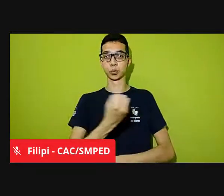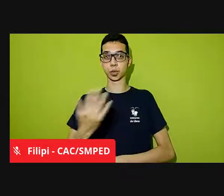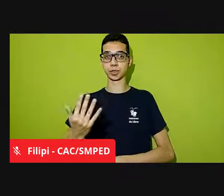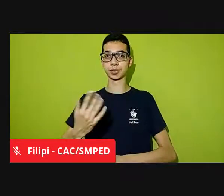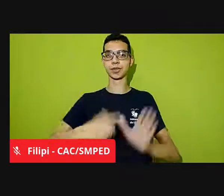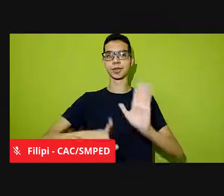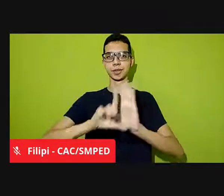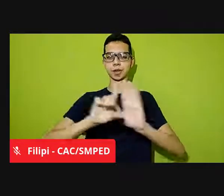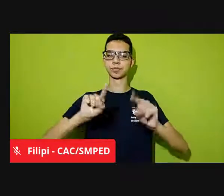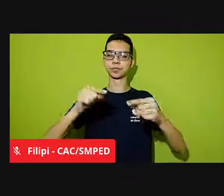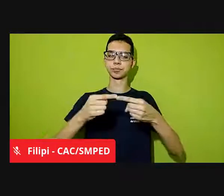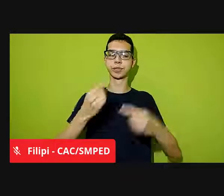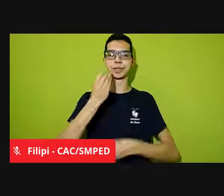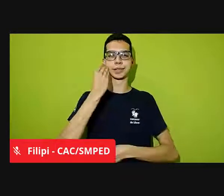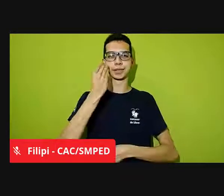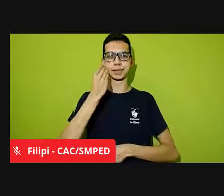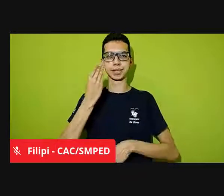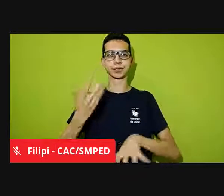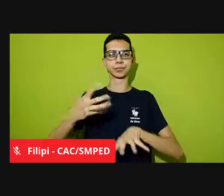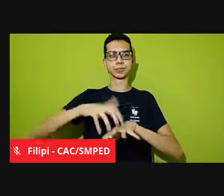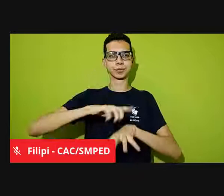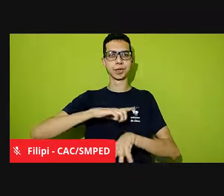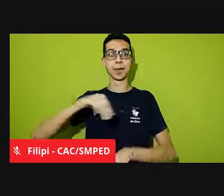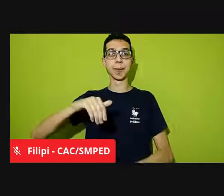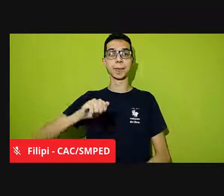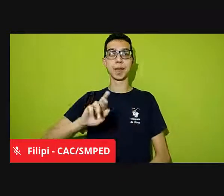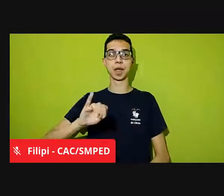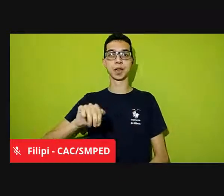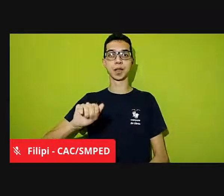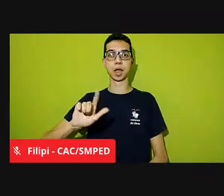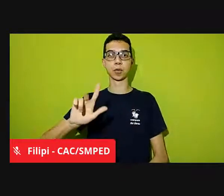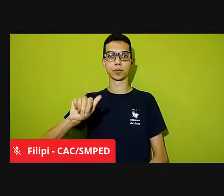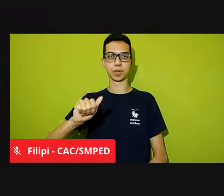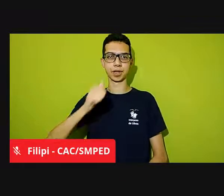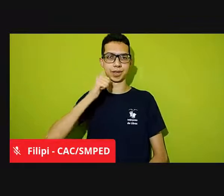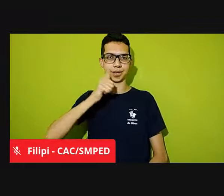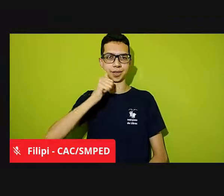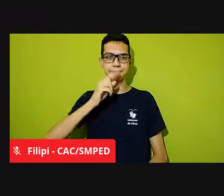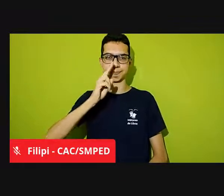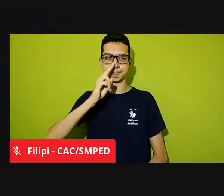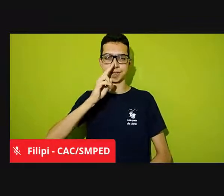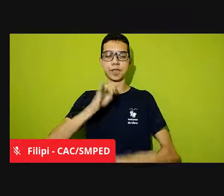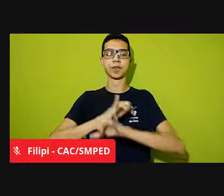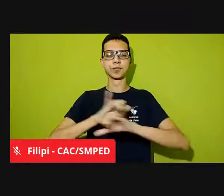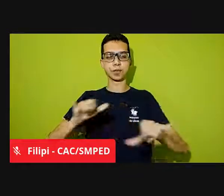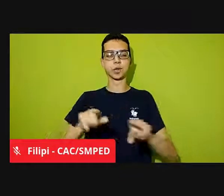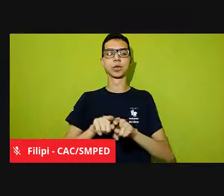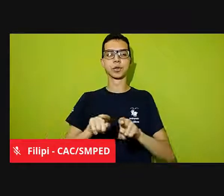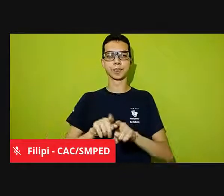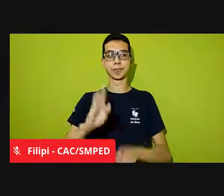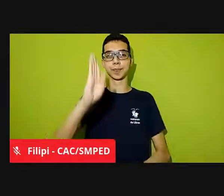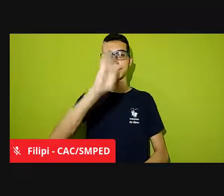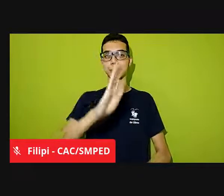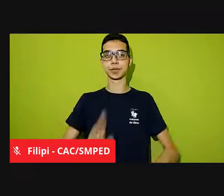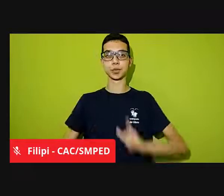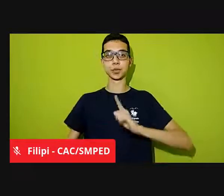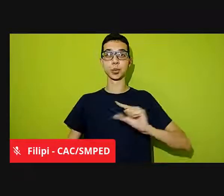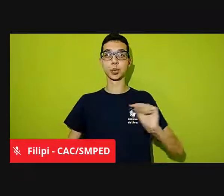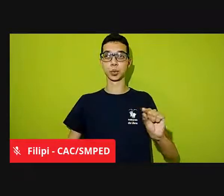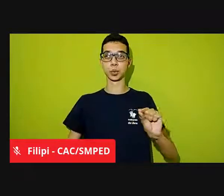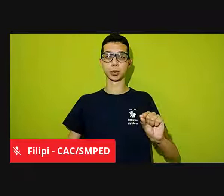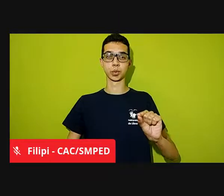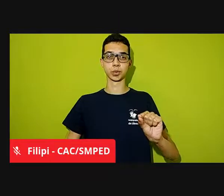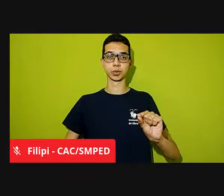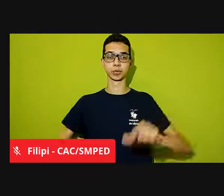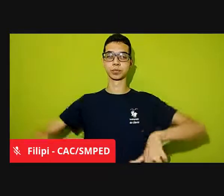na legislação. E como a própria Marinalva disse também, nós temos no Brasil um espectro extremamente